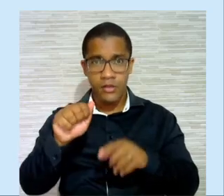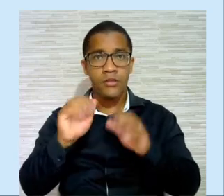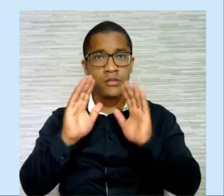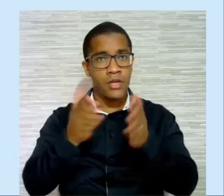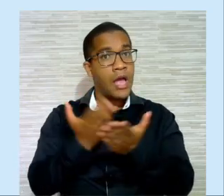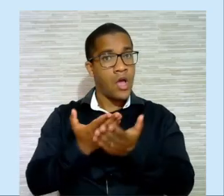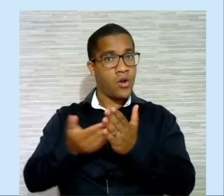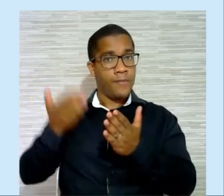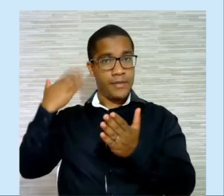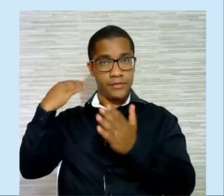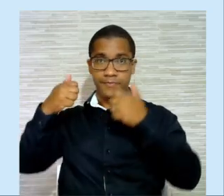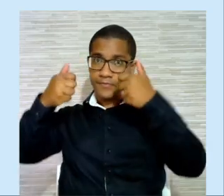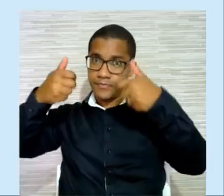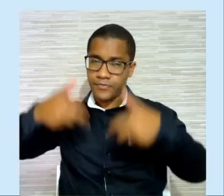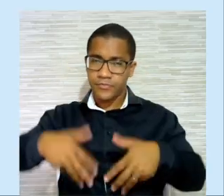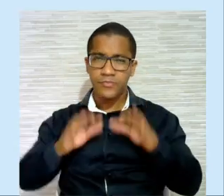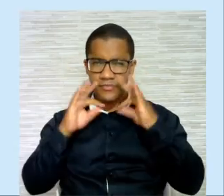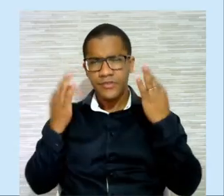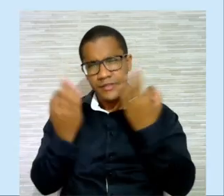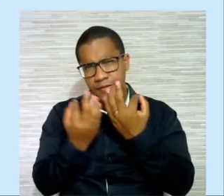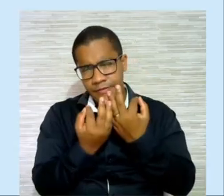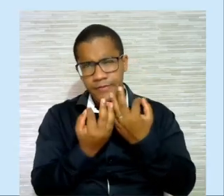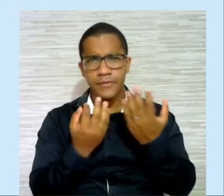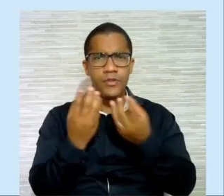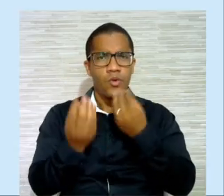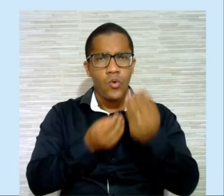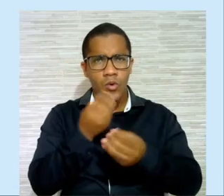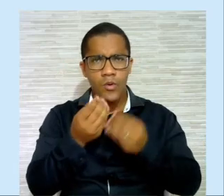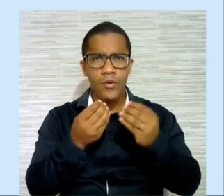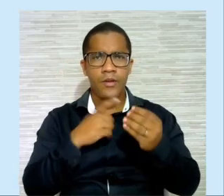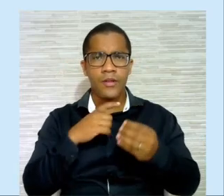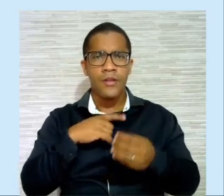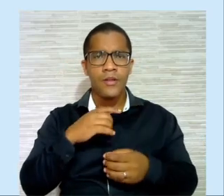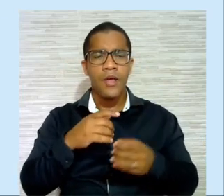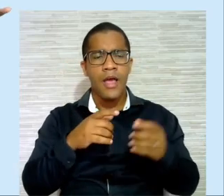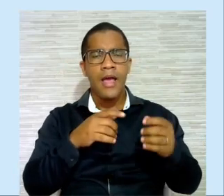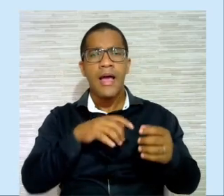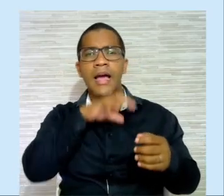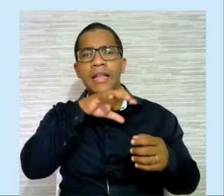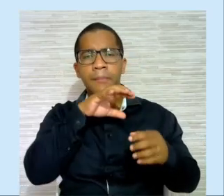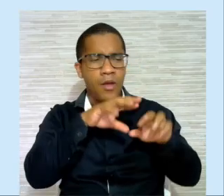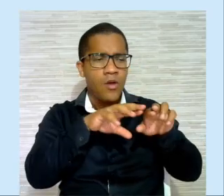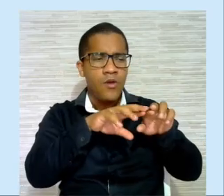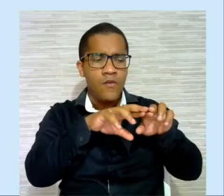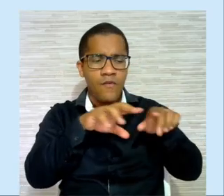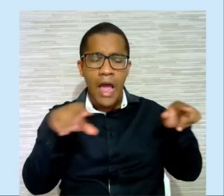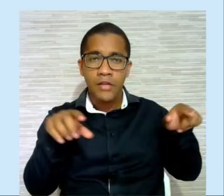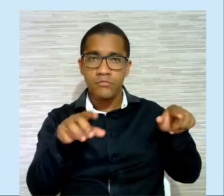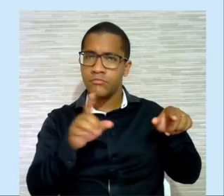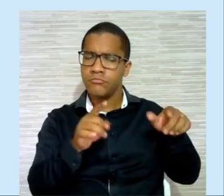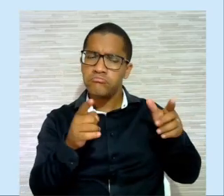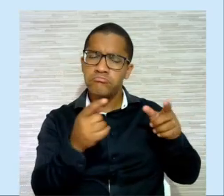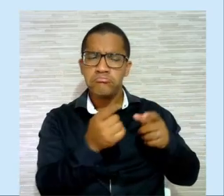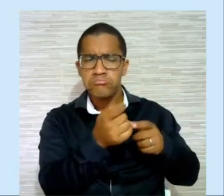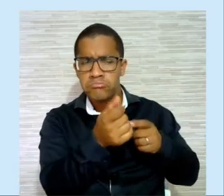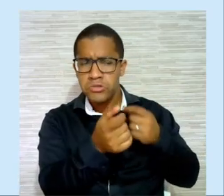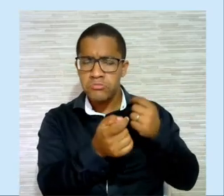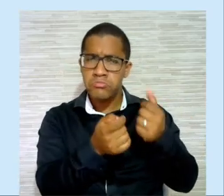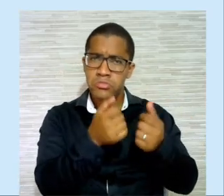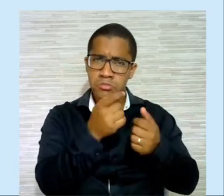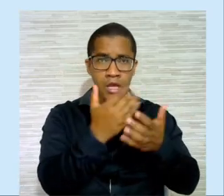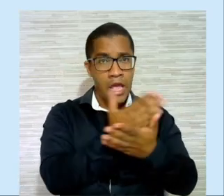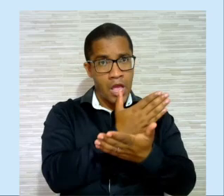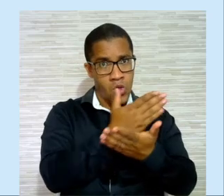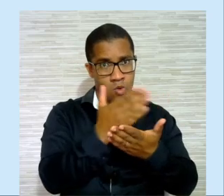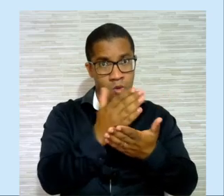familiar, a gente falou um pouquinho sobre uma questão mais extensiva, né, a criação de poucos animais, mas para uma questão mais comercial a gente